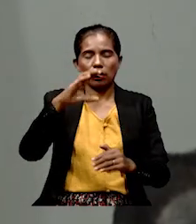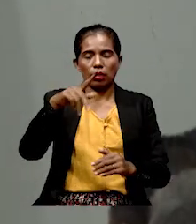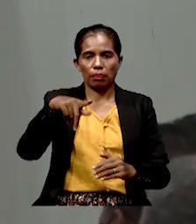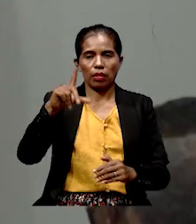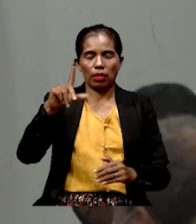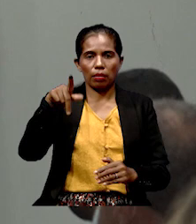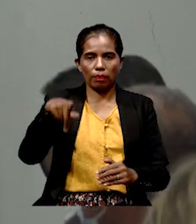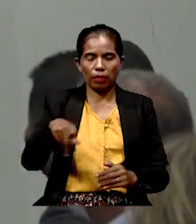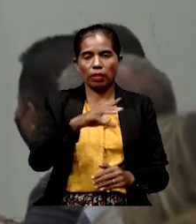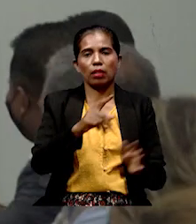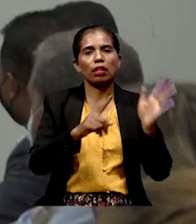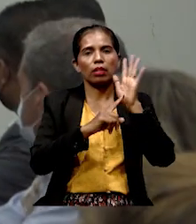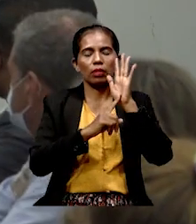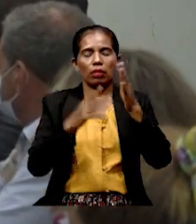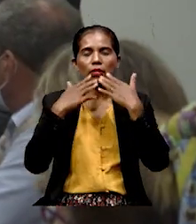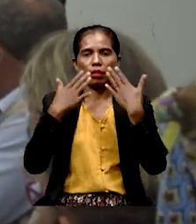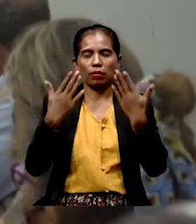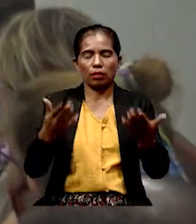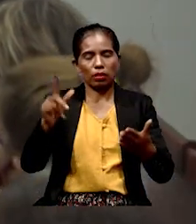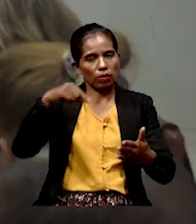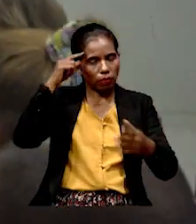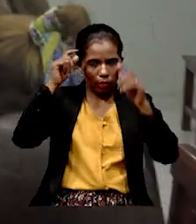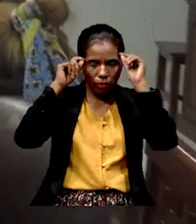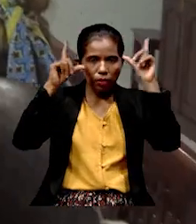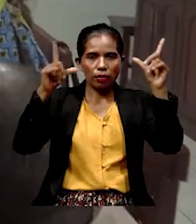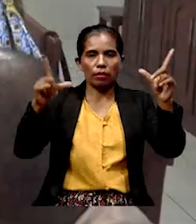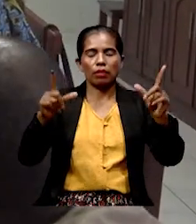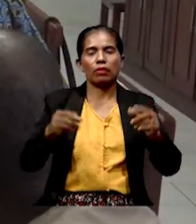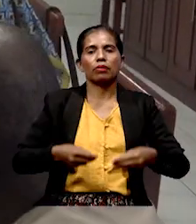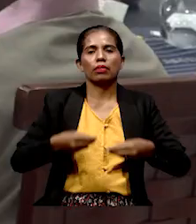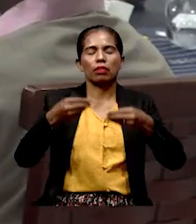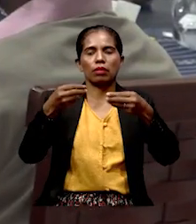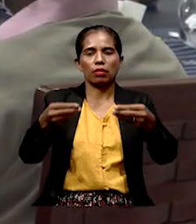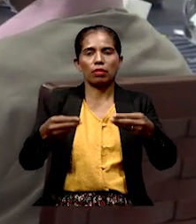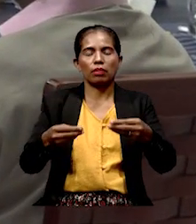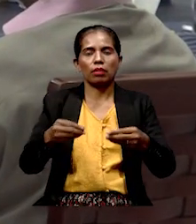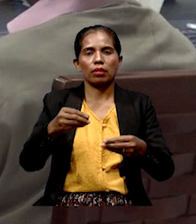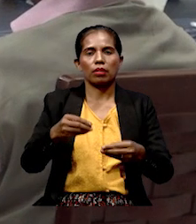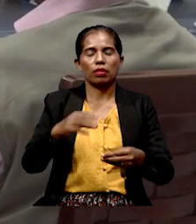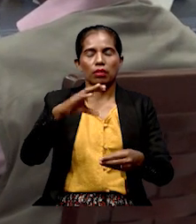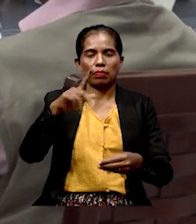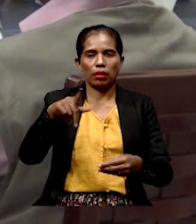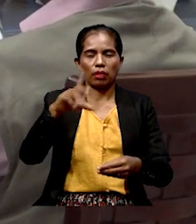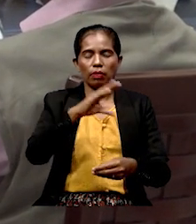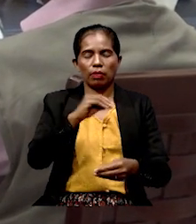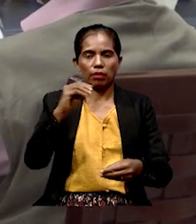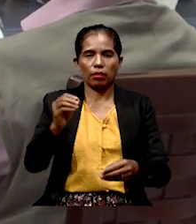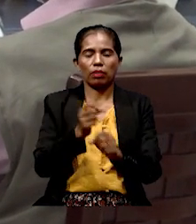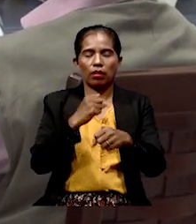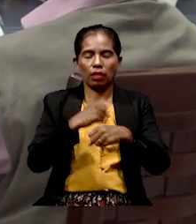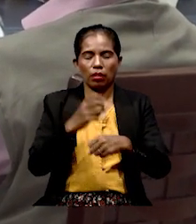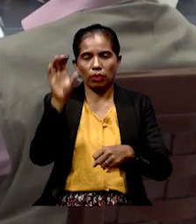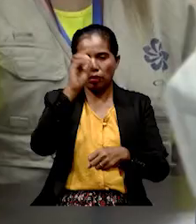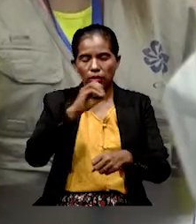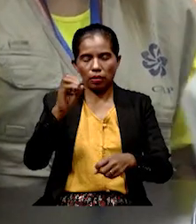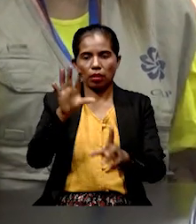CPLP, Hato agradecimento para o governo Timor-Leste, também foi uma confiança para a CPLP, o de hala observação direita para a